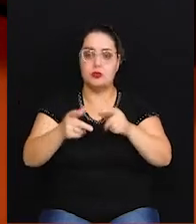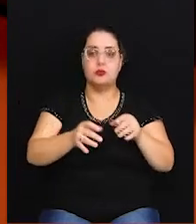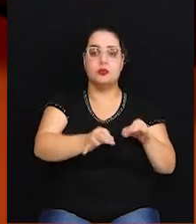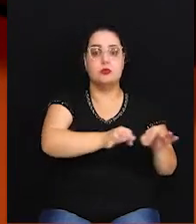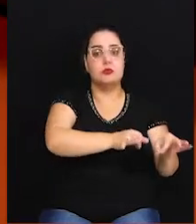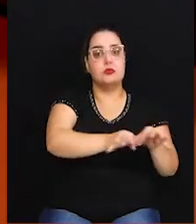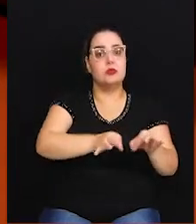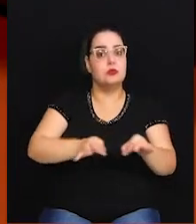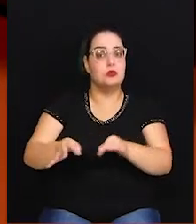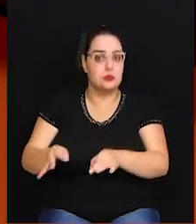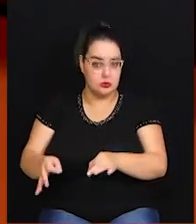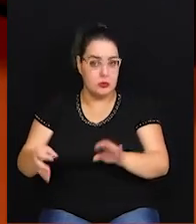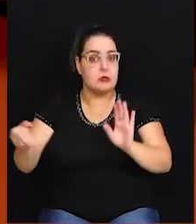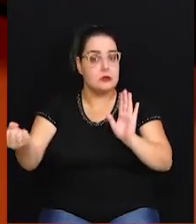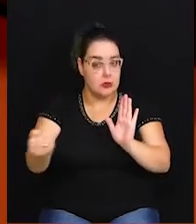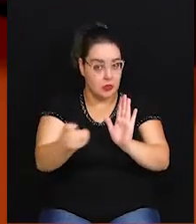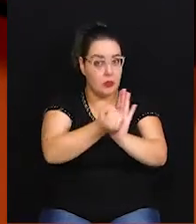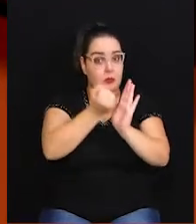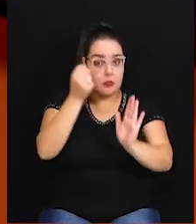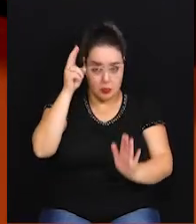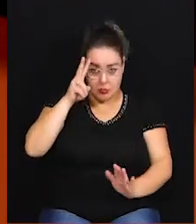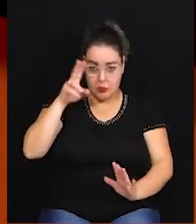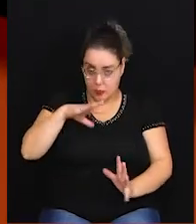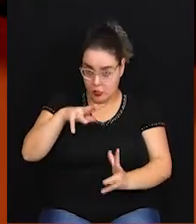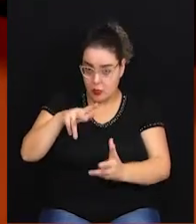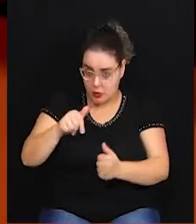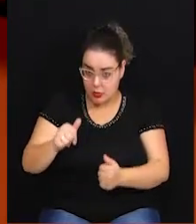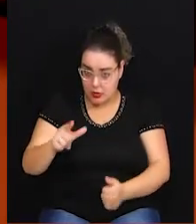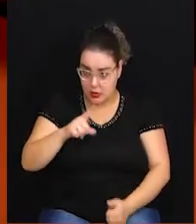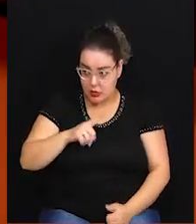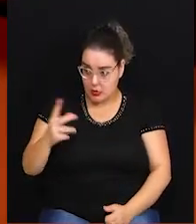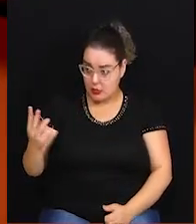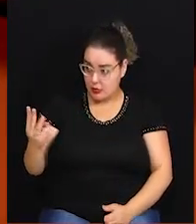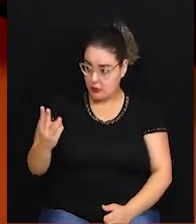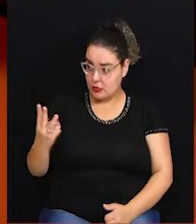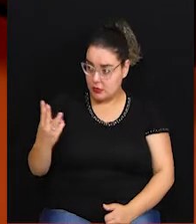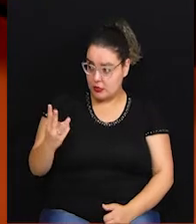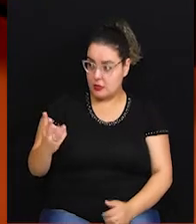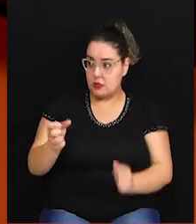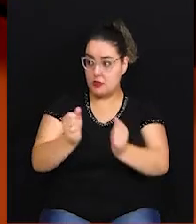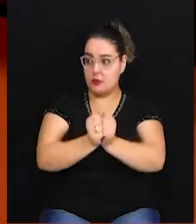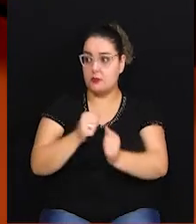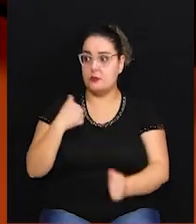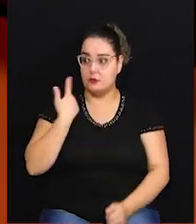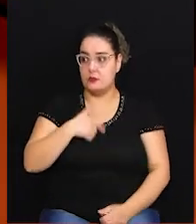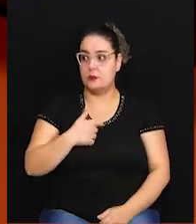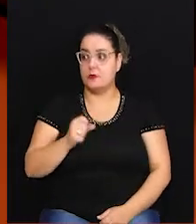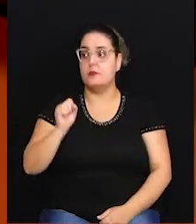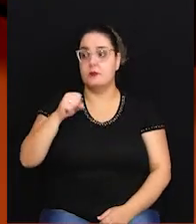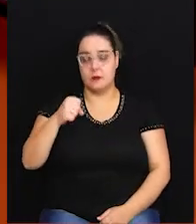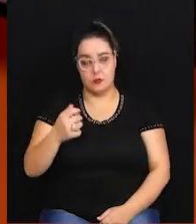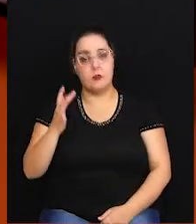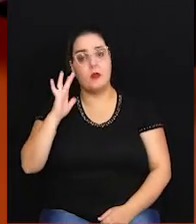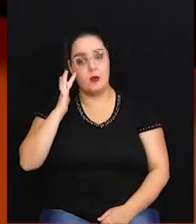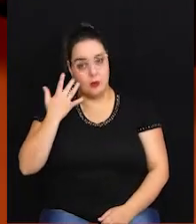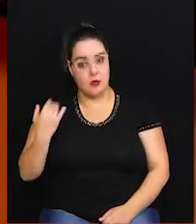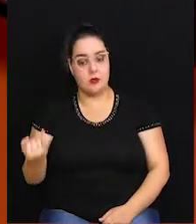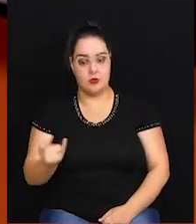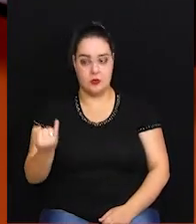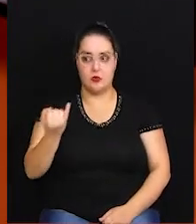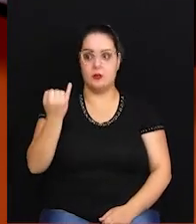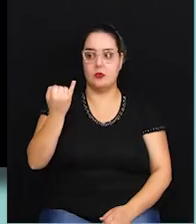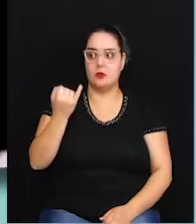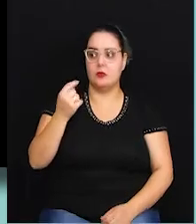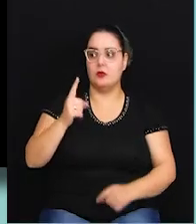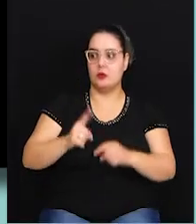linha cronológica, está sendo um marco histórico para o mundo ter vocês aqui com a gente? Exatamente. Eu acho que cabe também